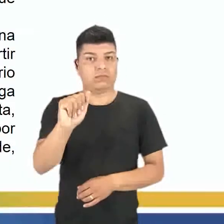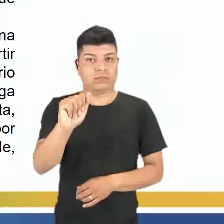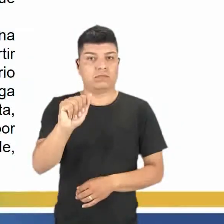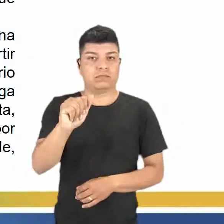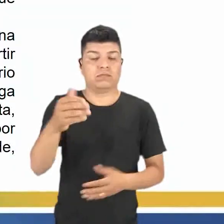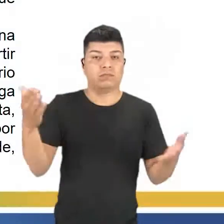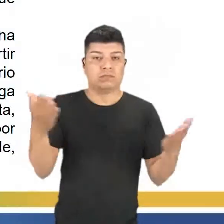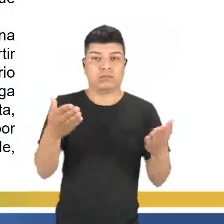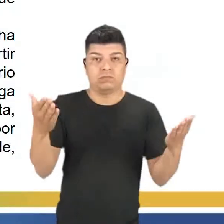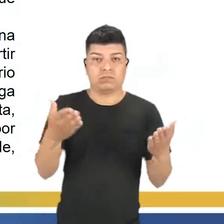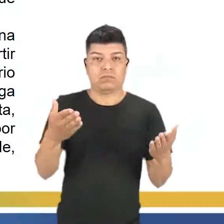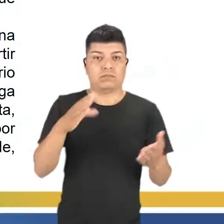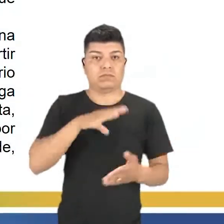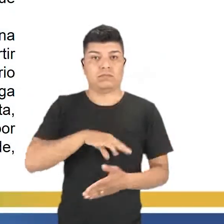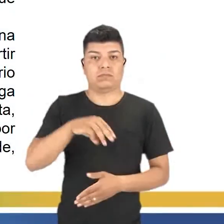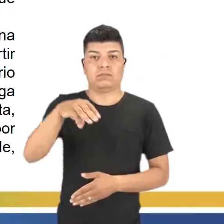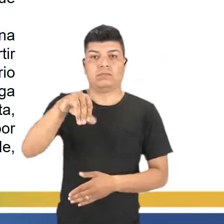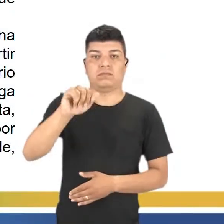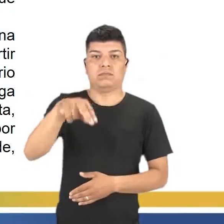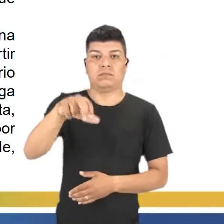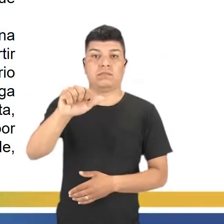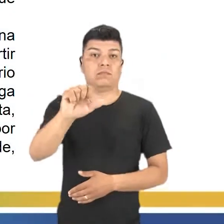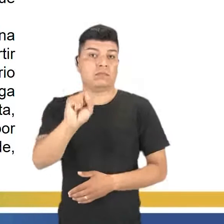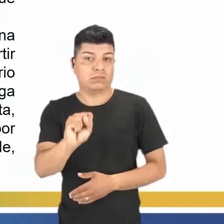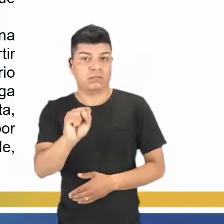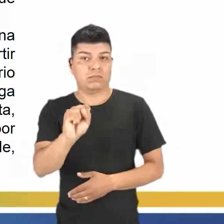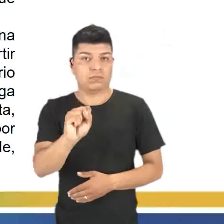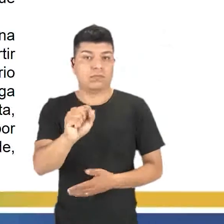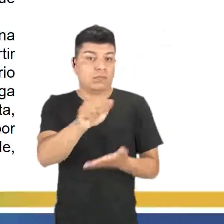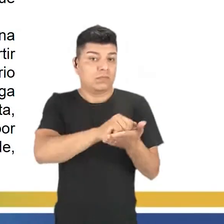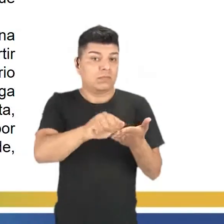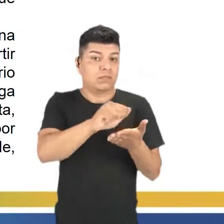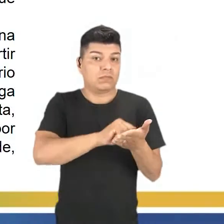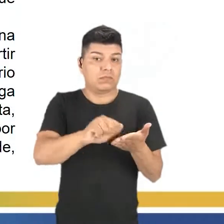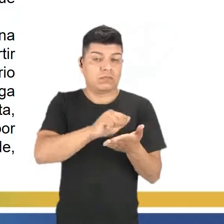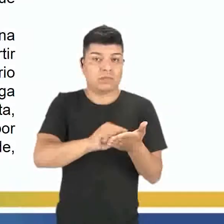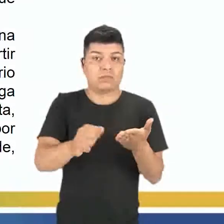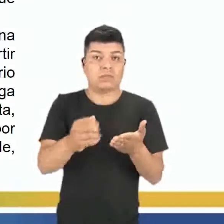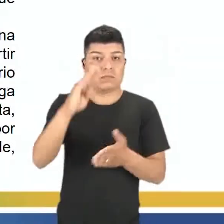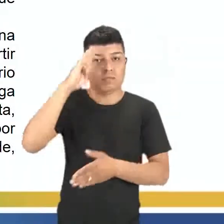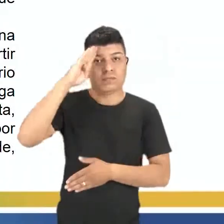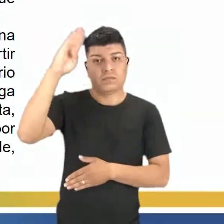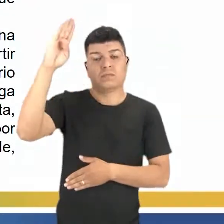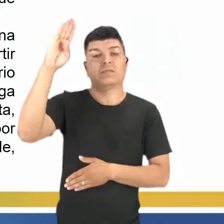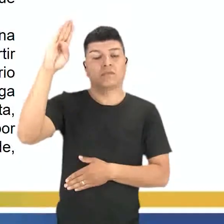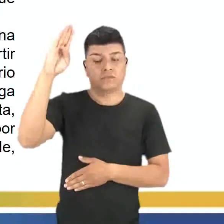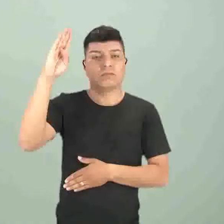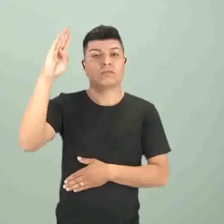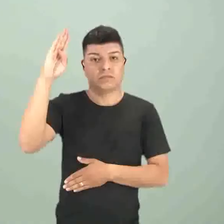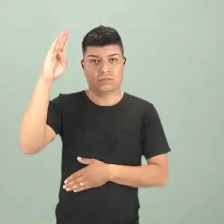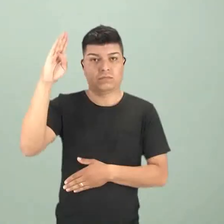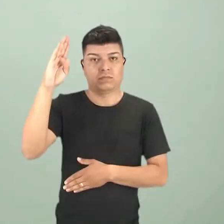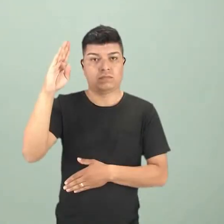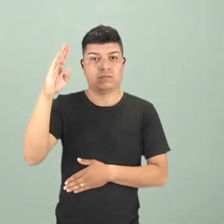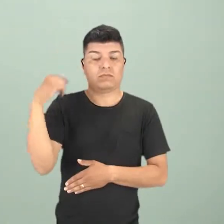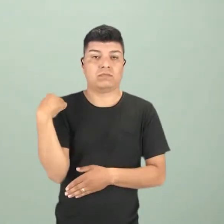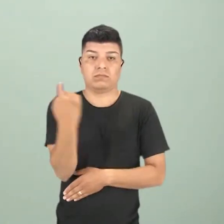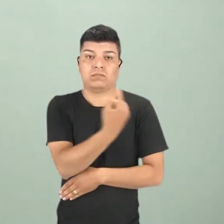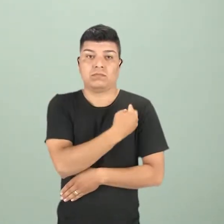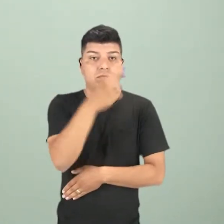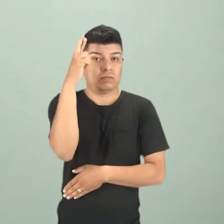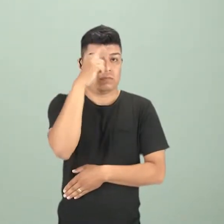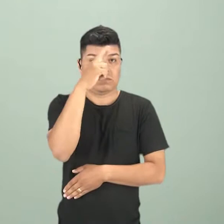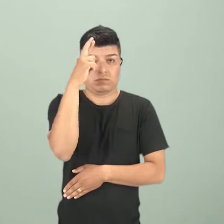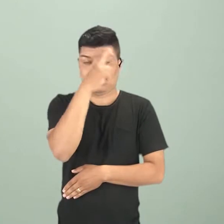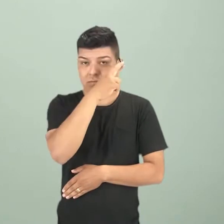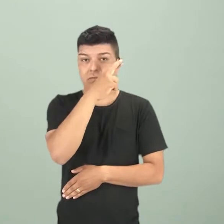esses escritores, eles tiveram uma participação fundamental num momento ímpar da nossa história, que foi